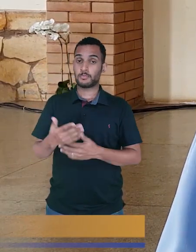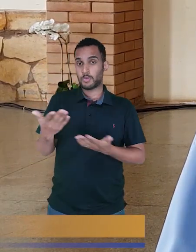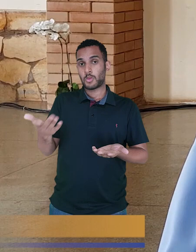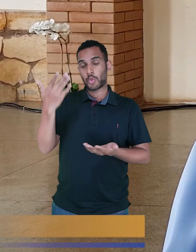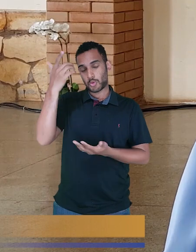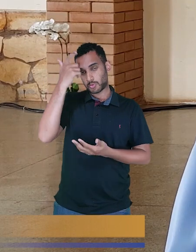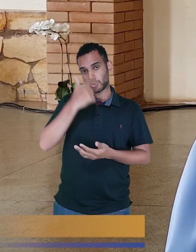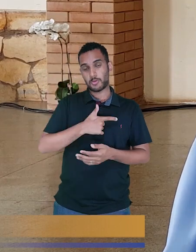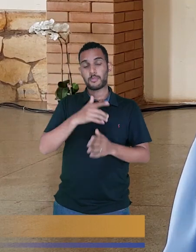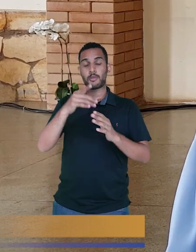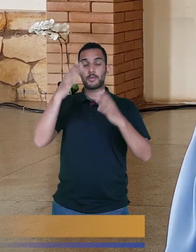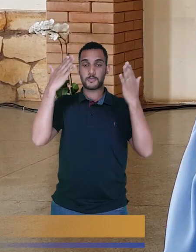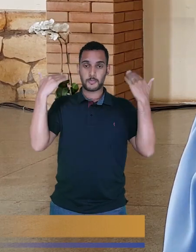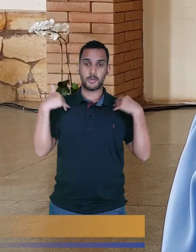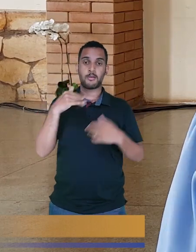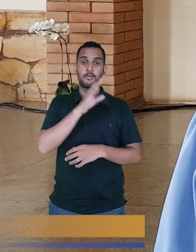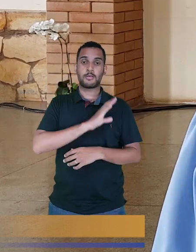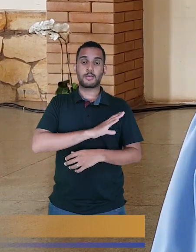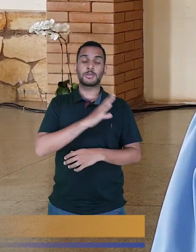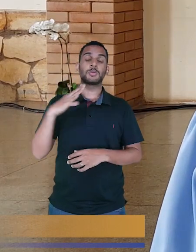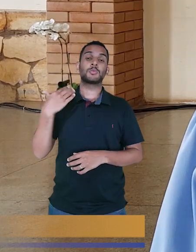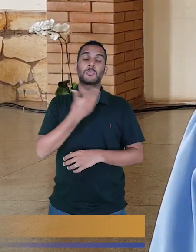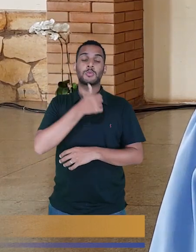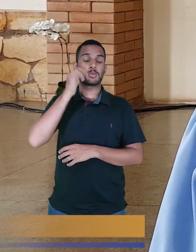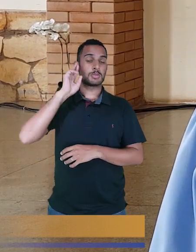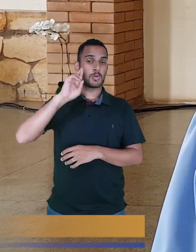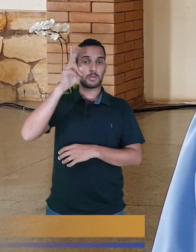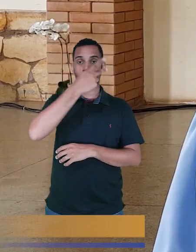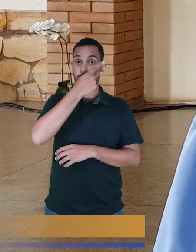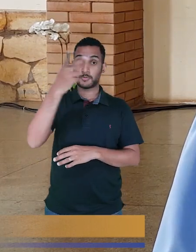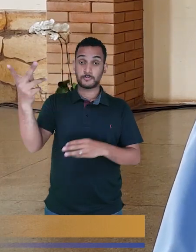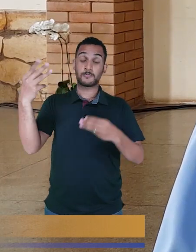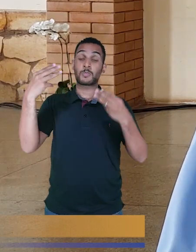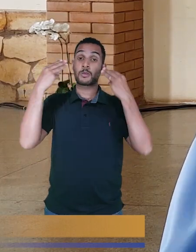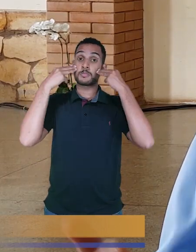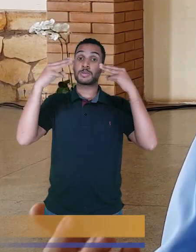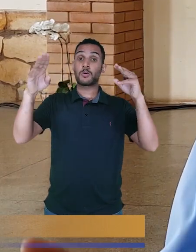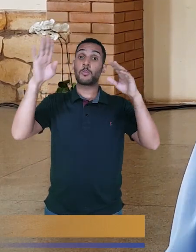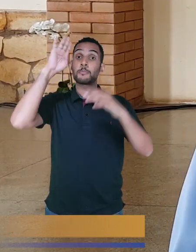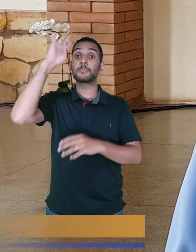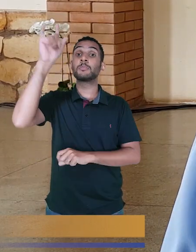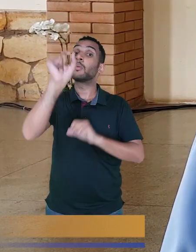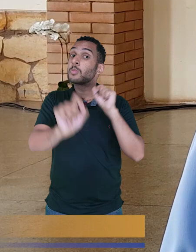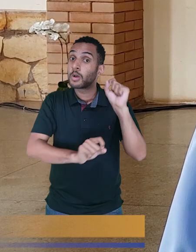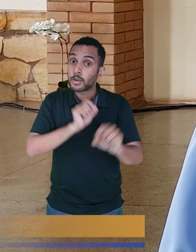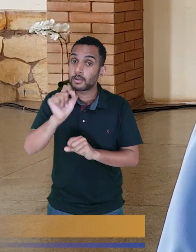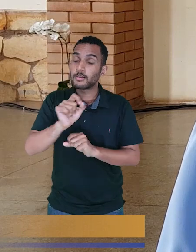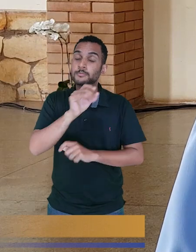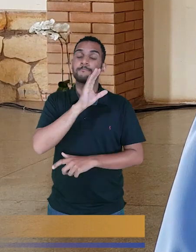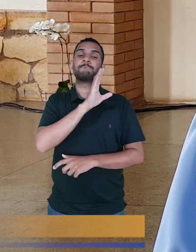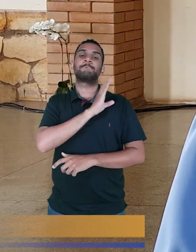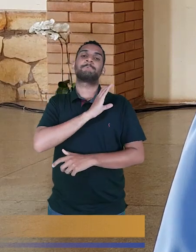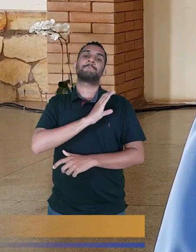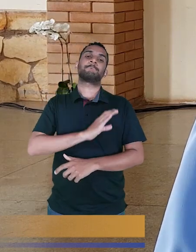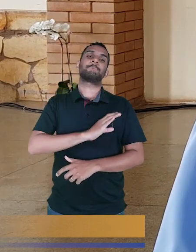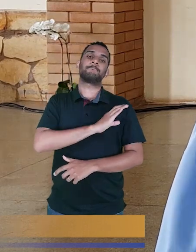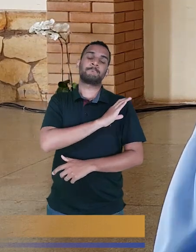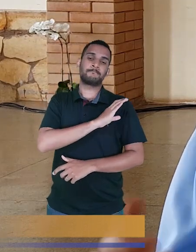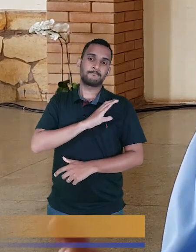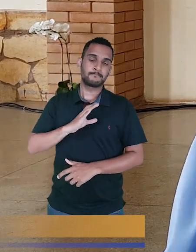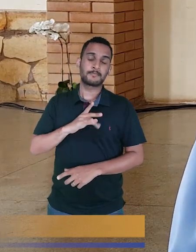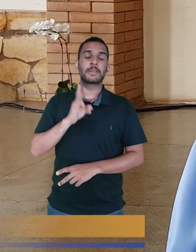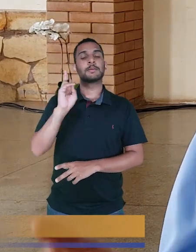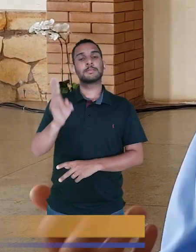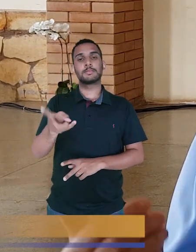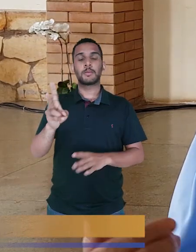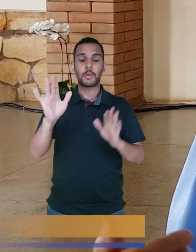comunidades. E como nós somos irmãs catequistas de Nossa Senhora da Visitação, a nossa missão primeiro é a catequese, a gente